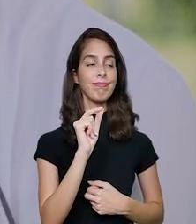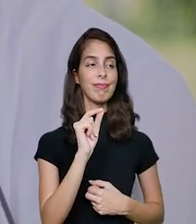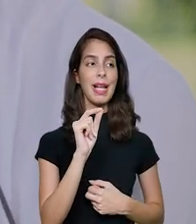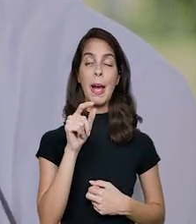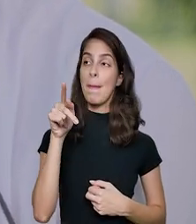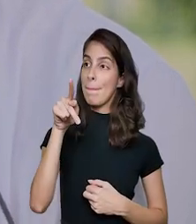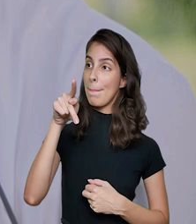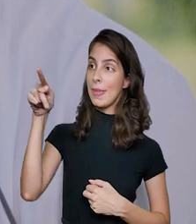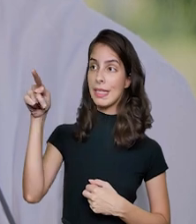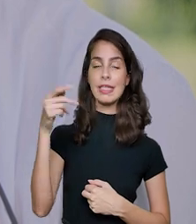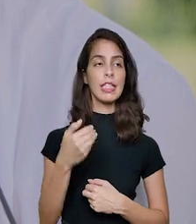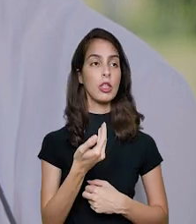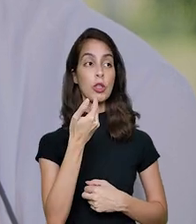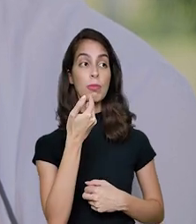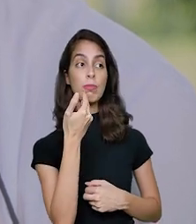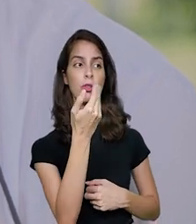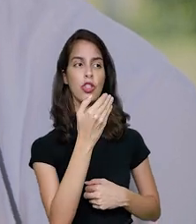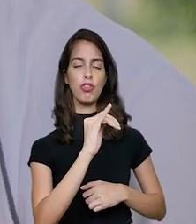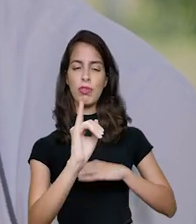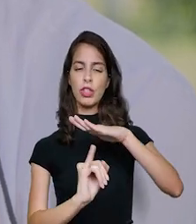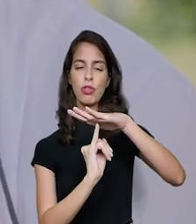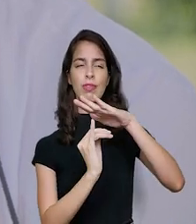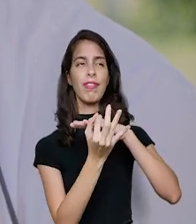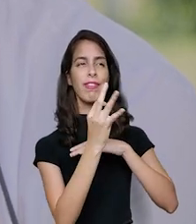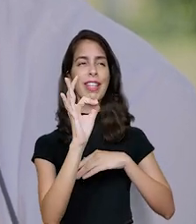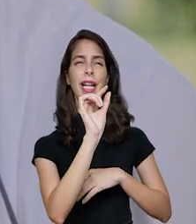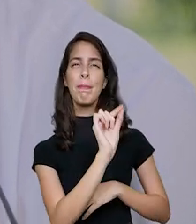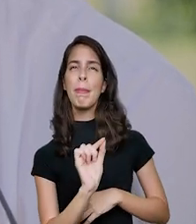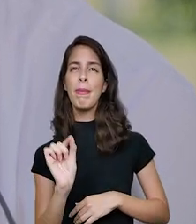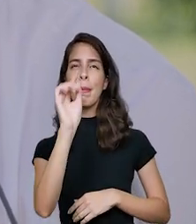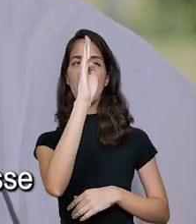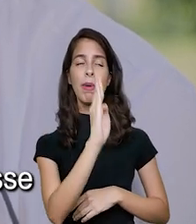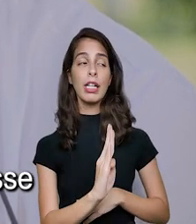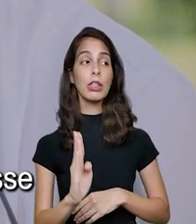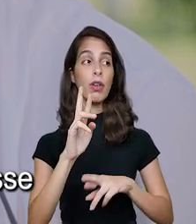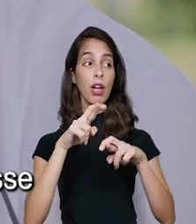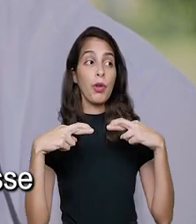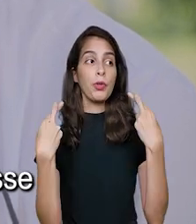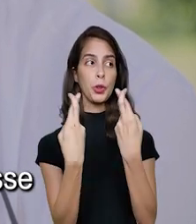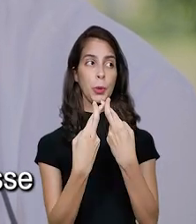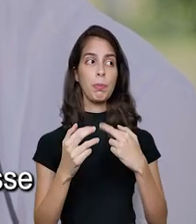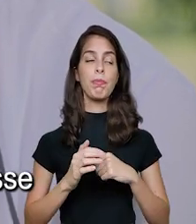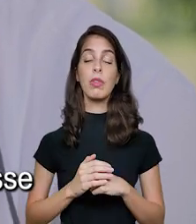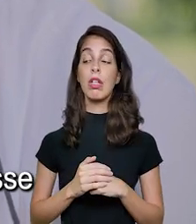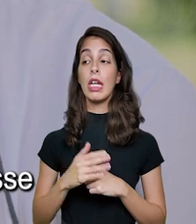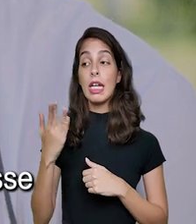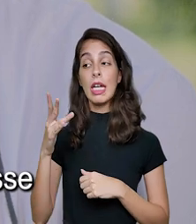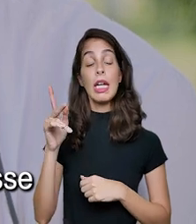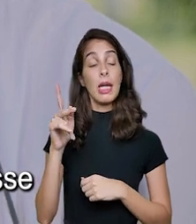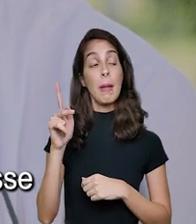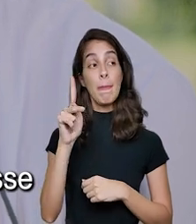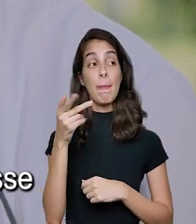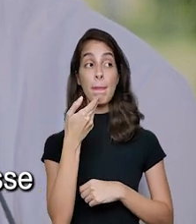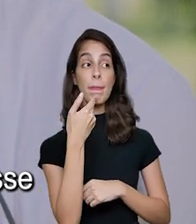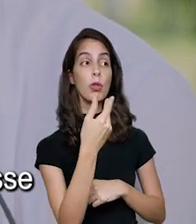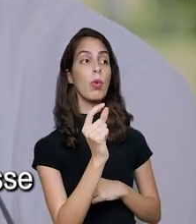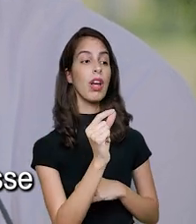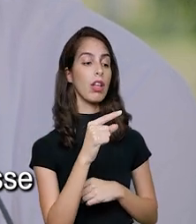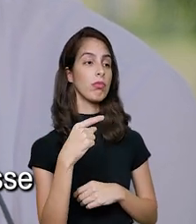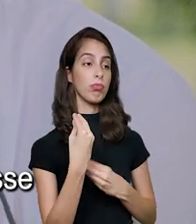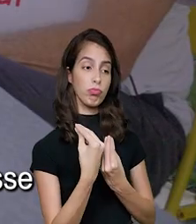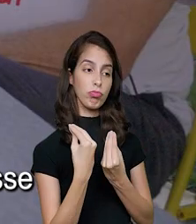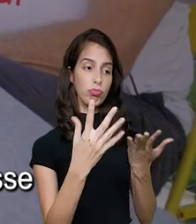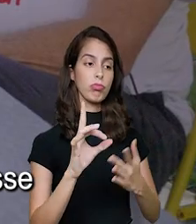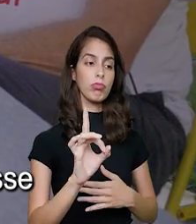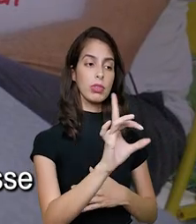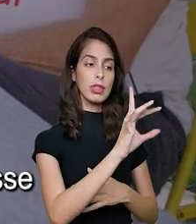presidente fez um pedido para todos nós né que nós no Brasil tivéssemos uma política de Inteligência Artificial como o jeito dele